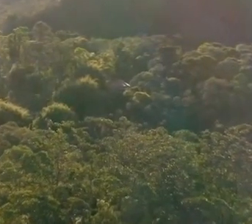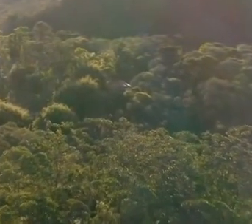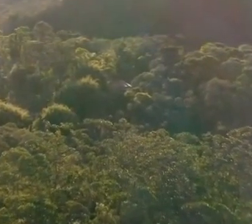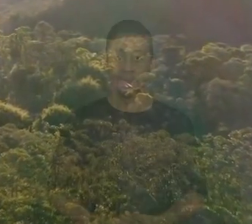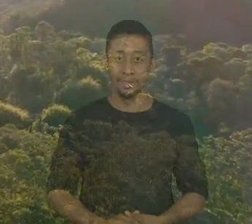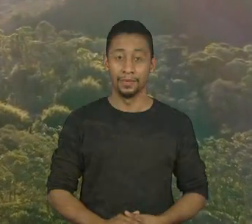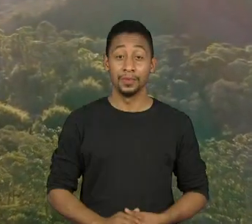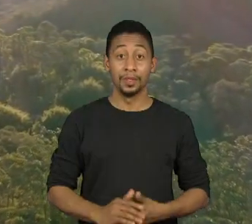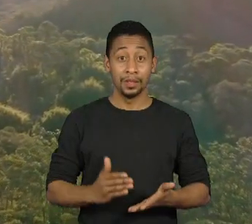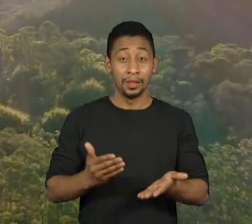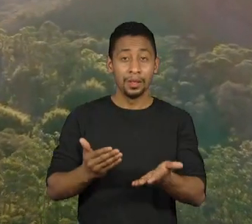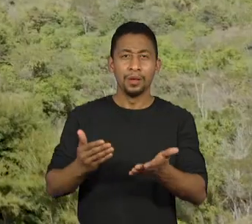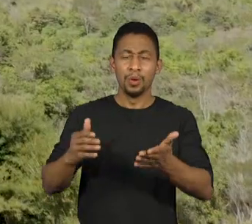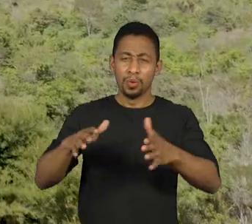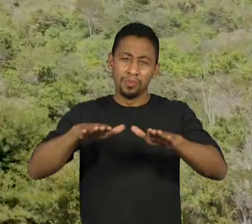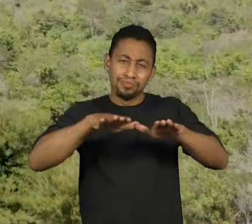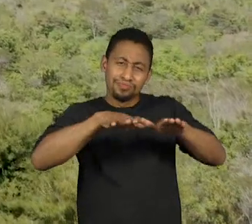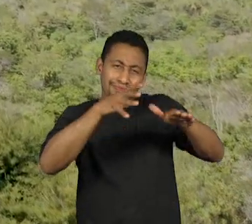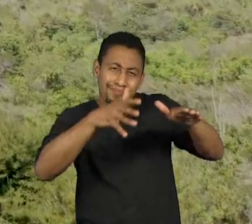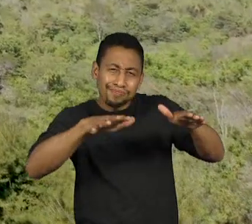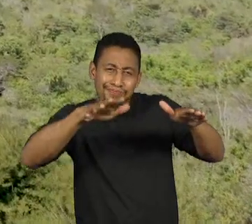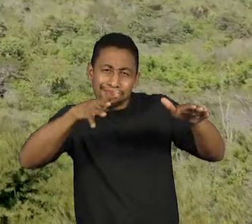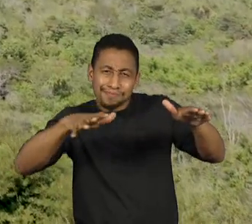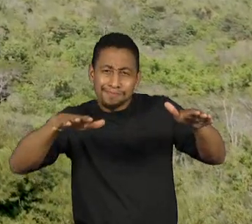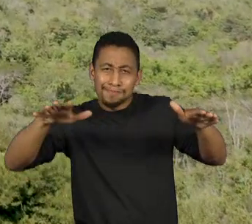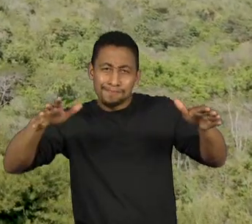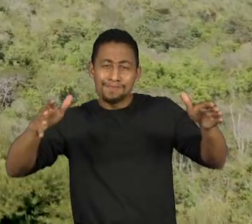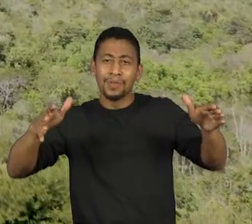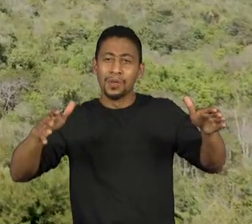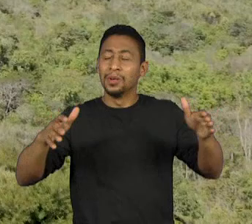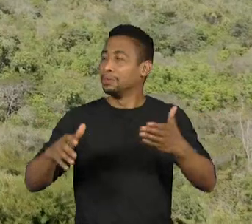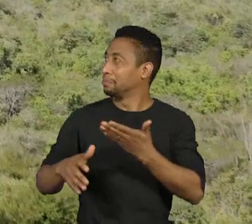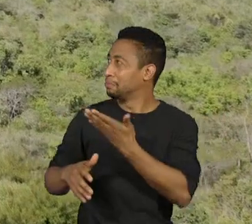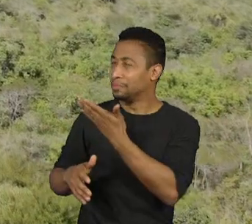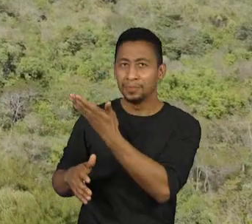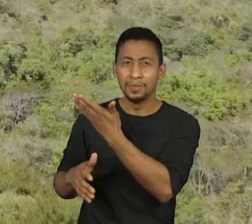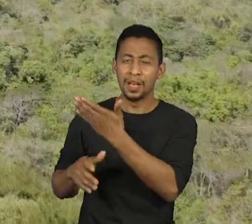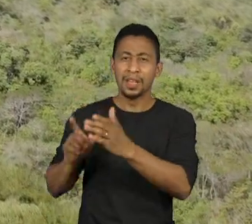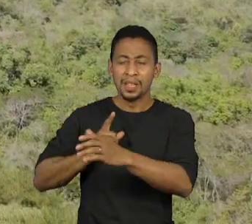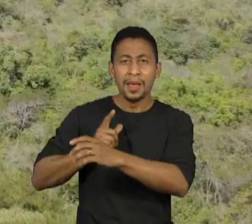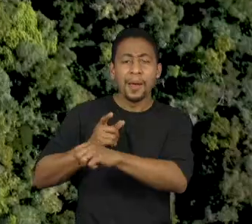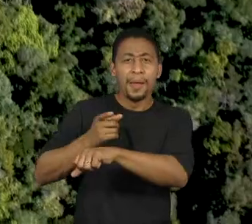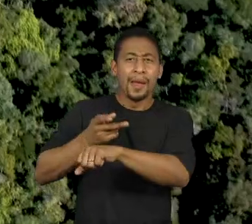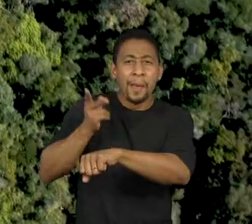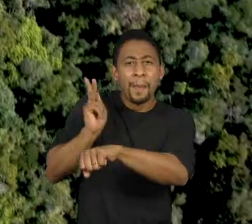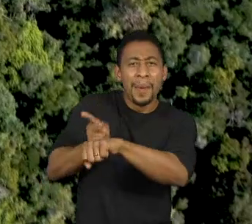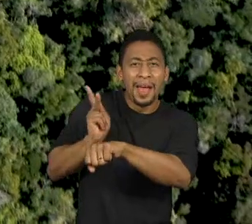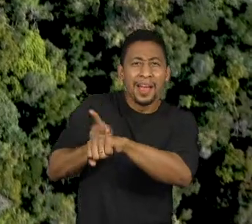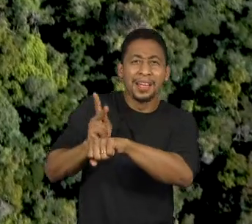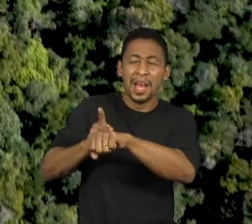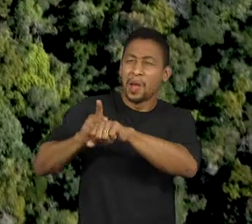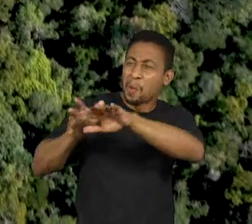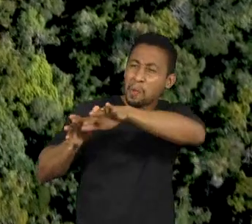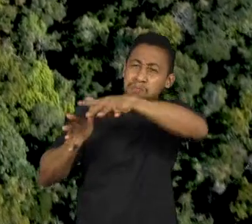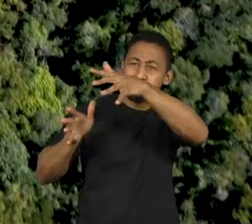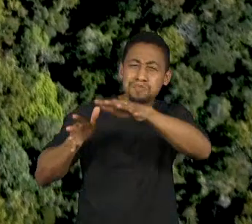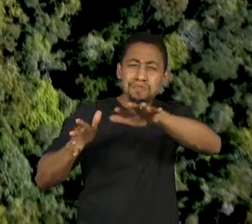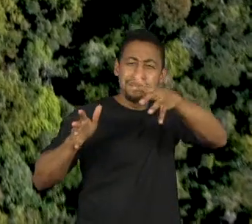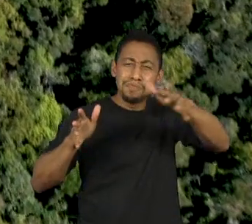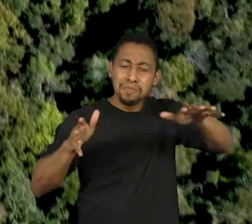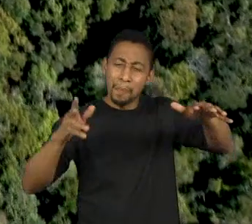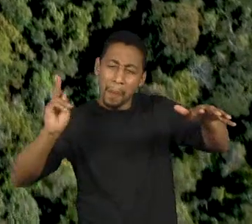A formação rochosa no topo da cadeia de montanhas inspirou o nome do lugar, Santuário